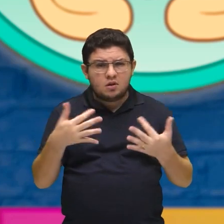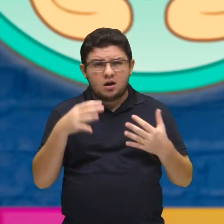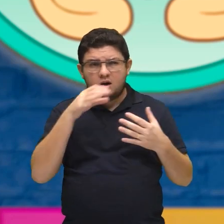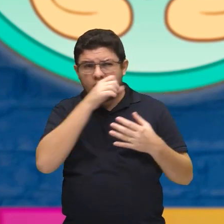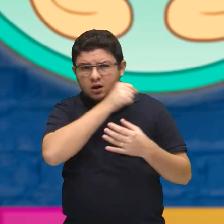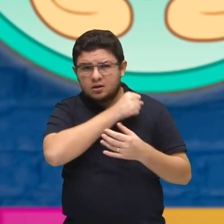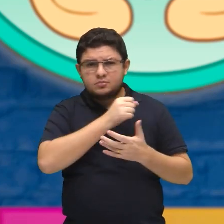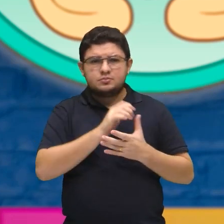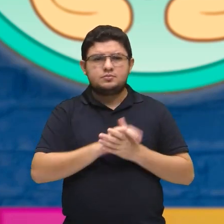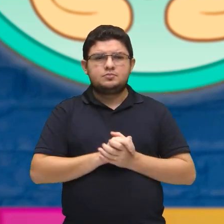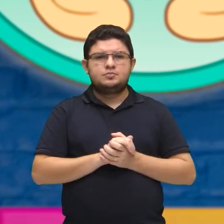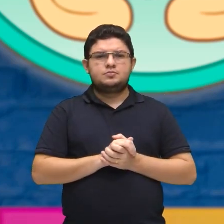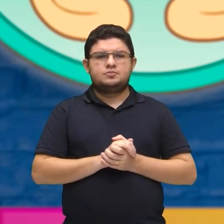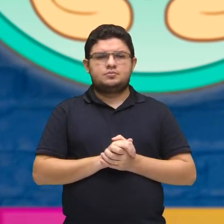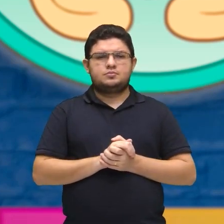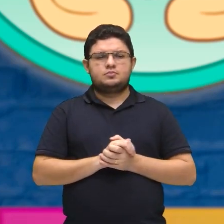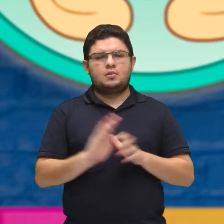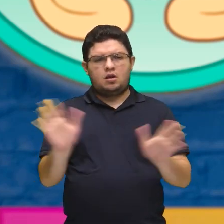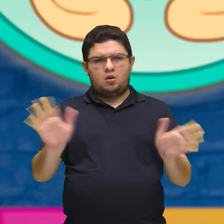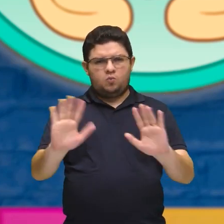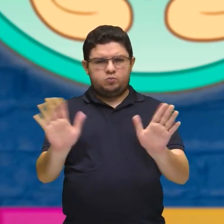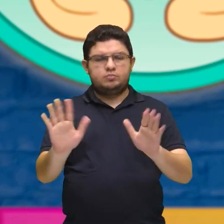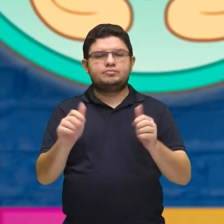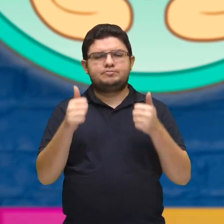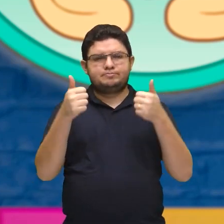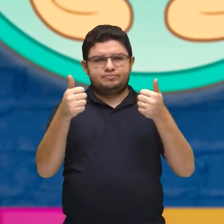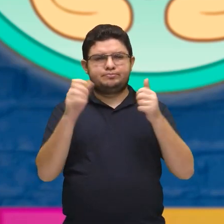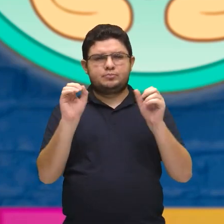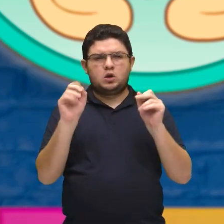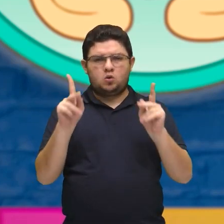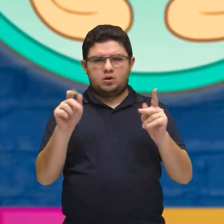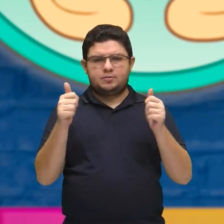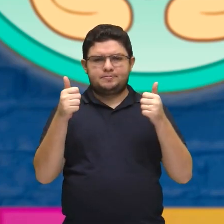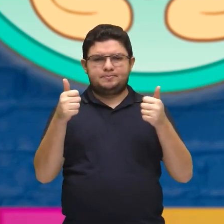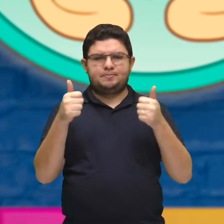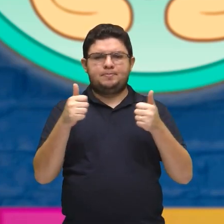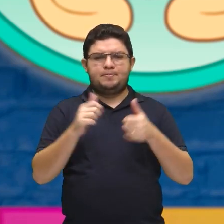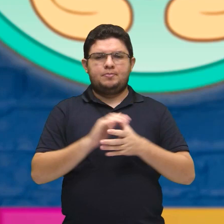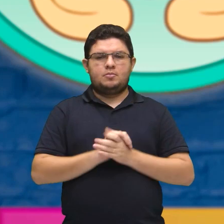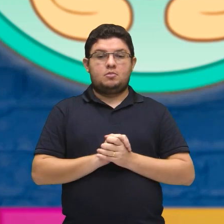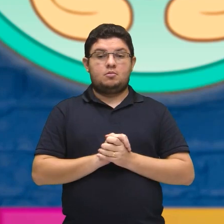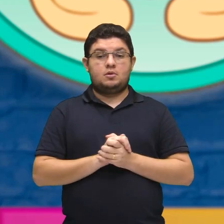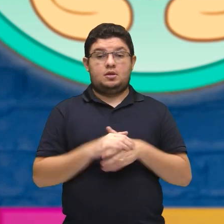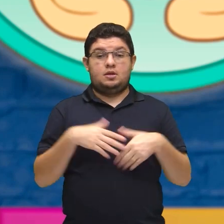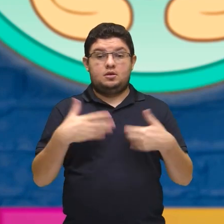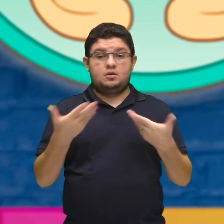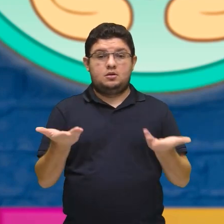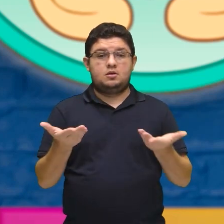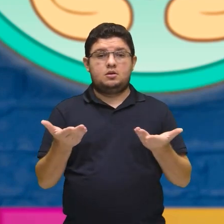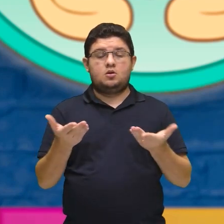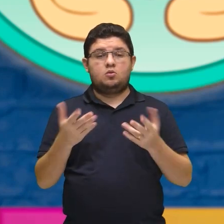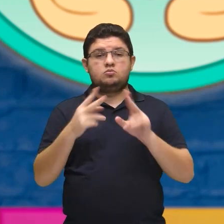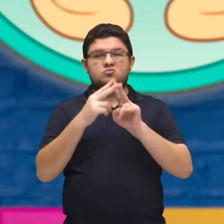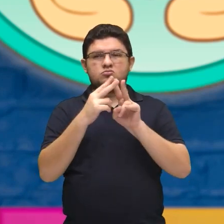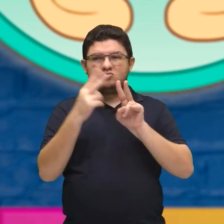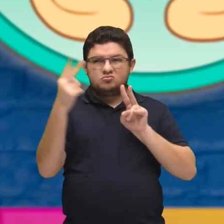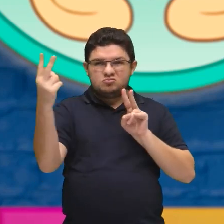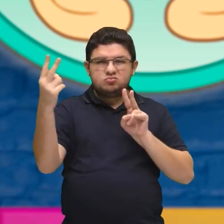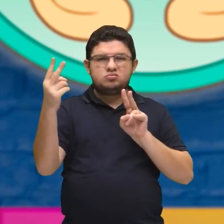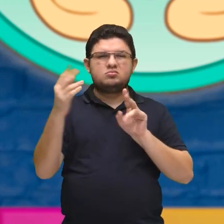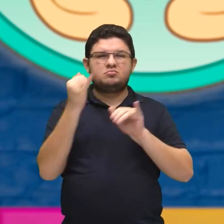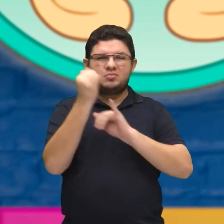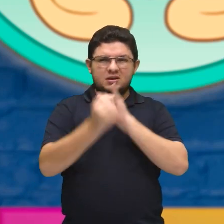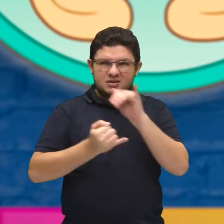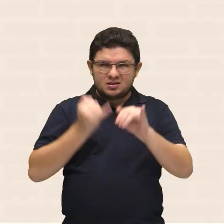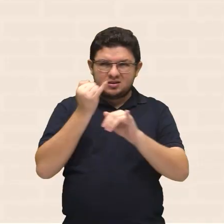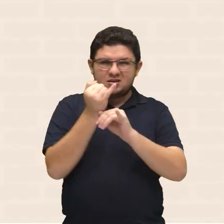Não? Ok. Então, vamos lá. O cyberbullying. Pode aqui, vamos